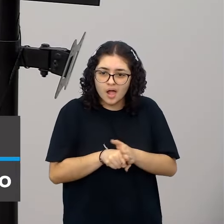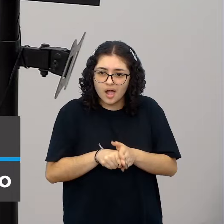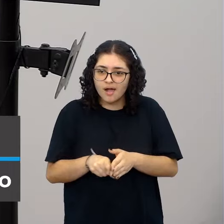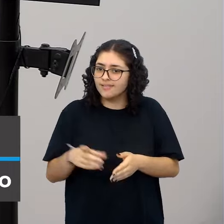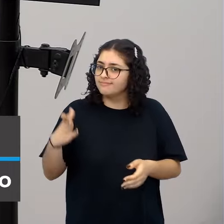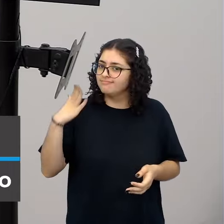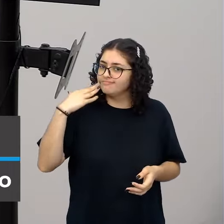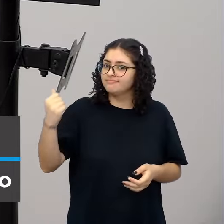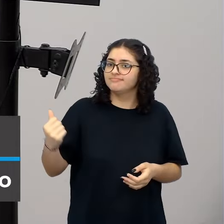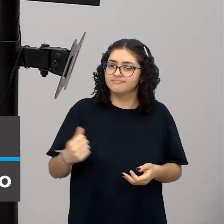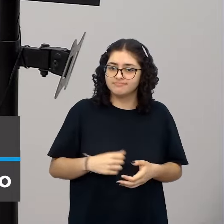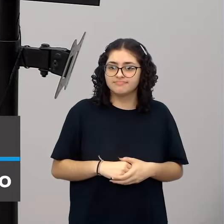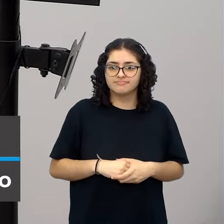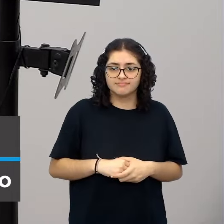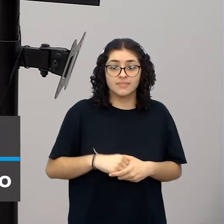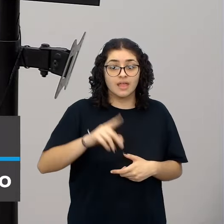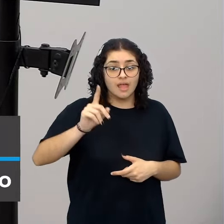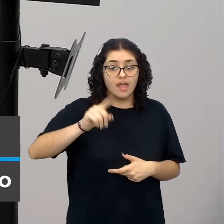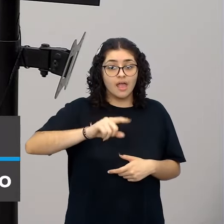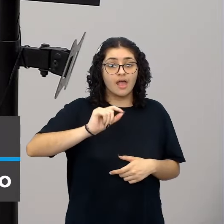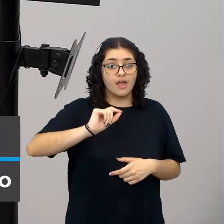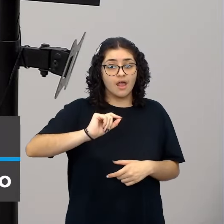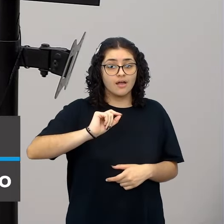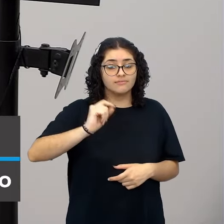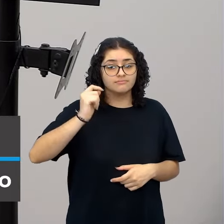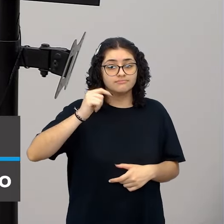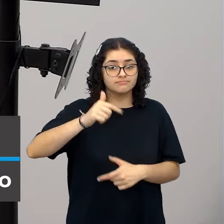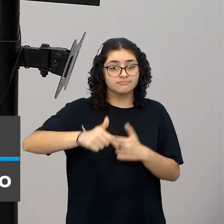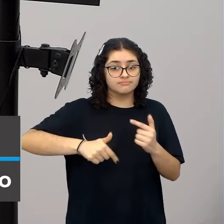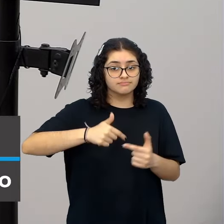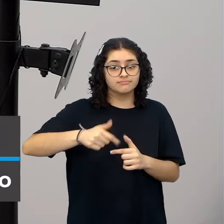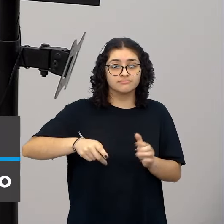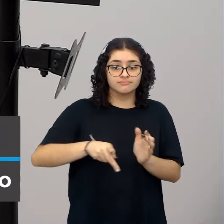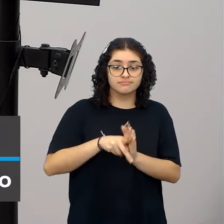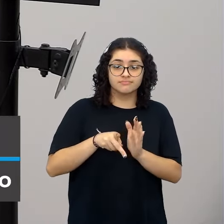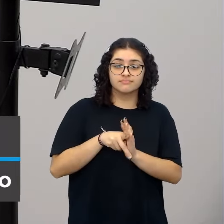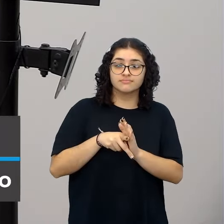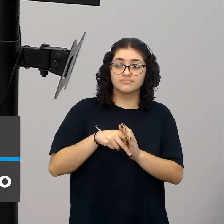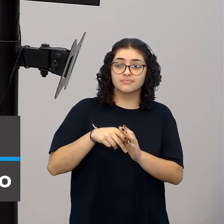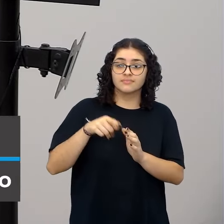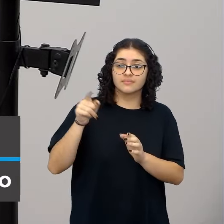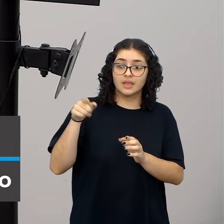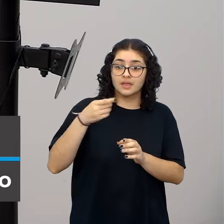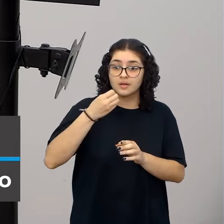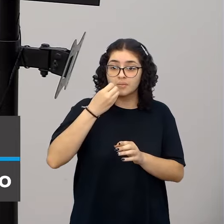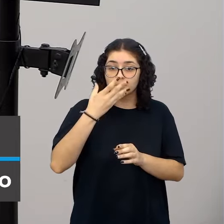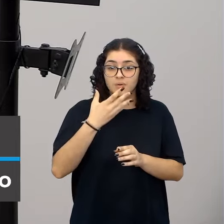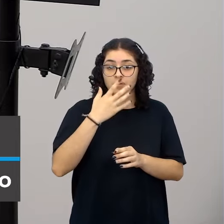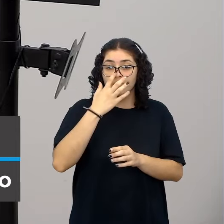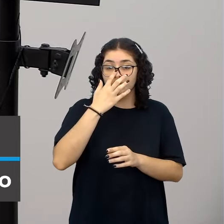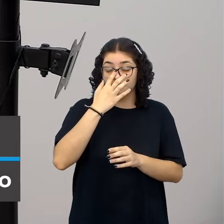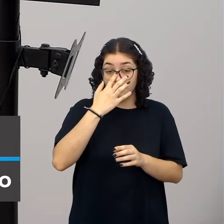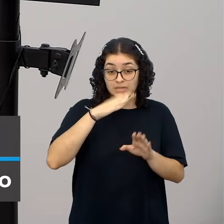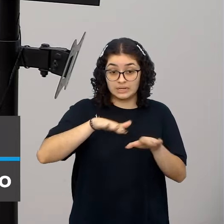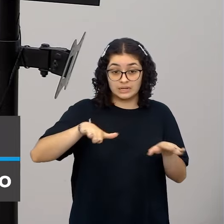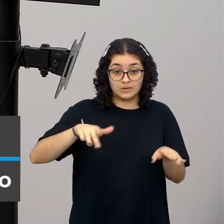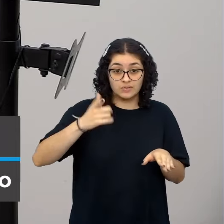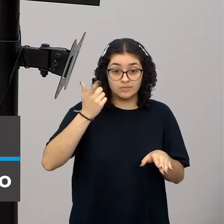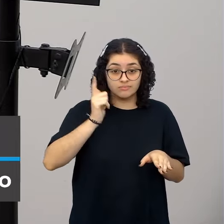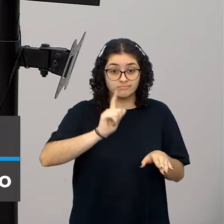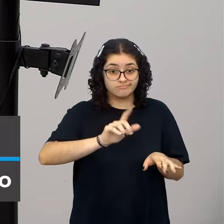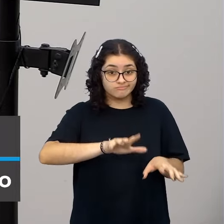pesquisar, então isso, eu acho que trabalhar nessa fase tão elementar para a criança, esses conceitos da